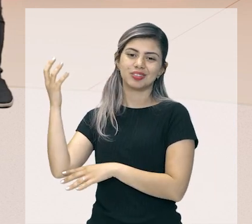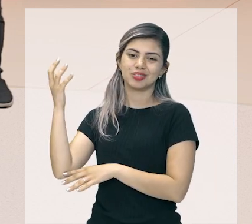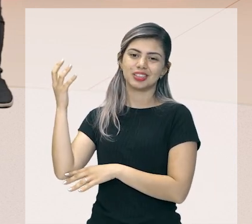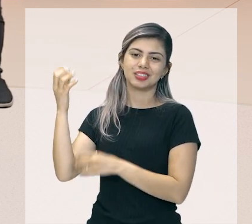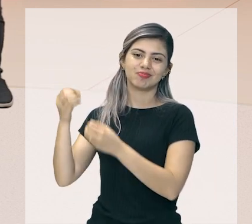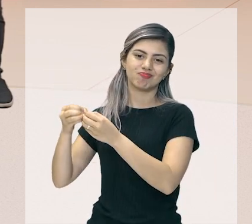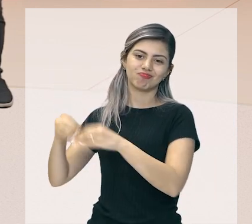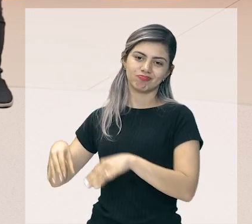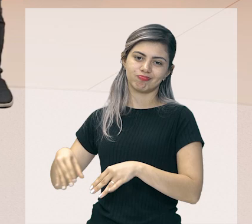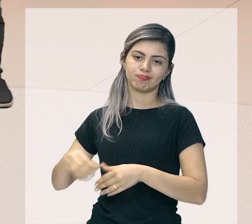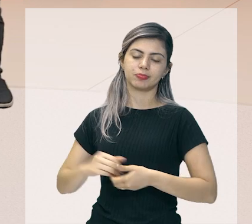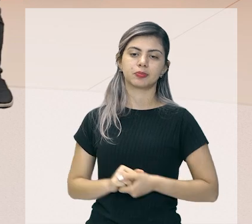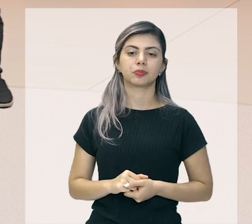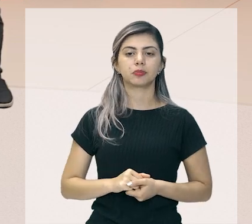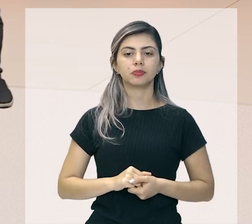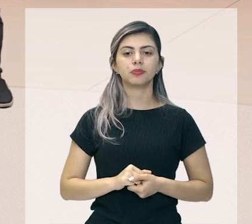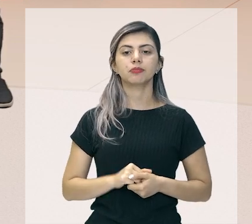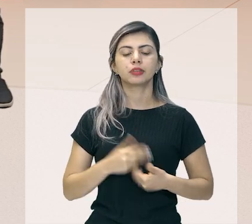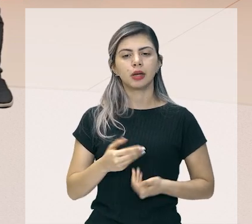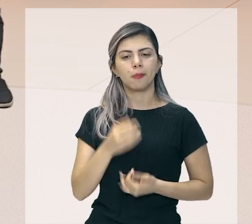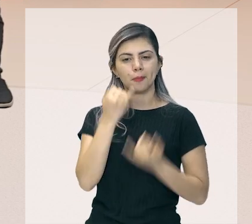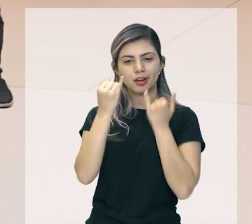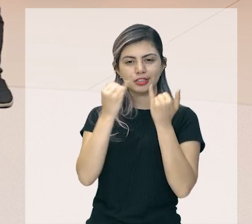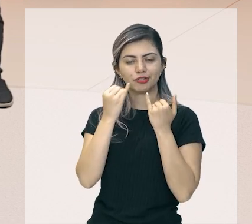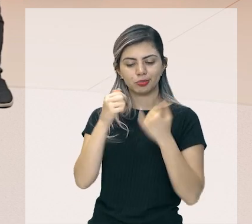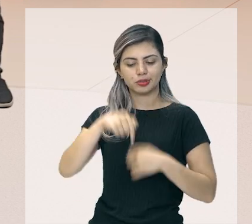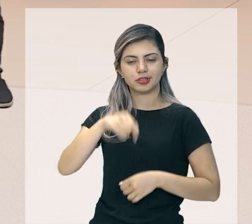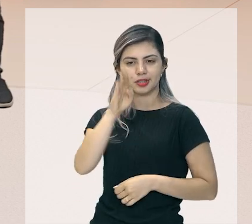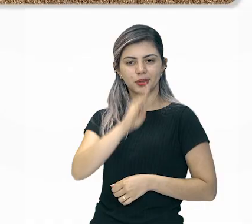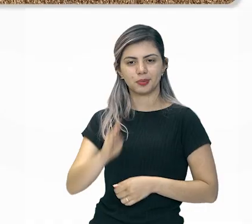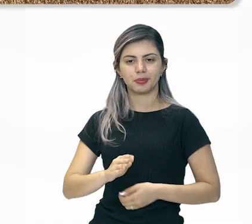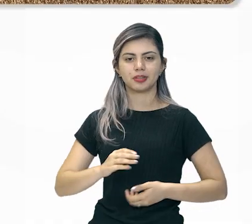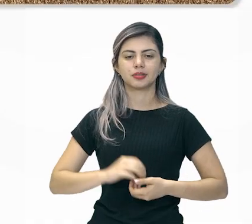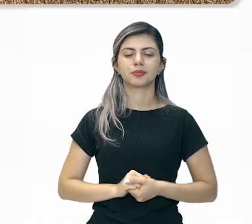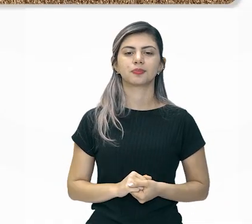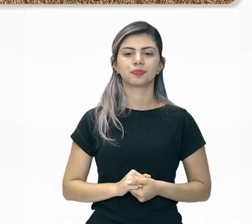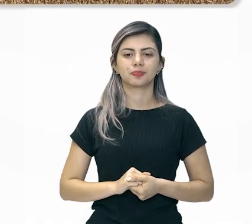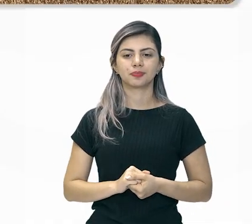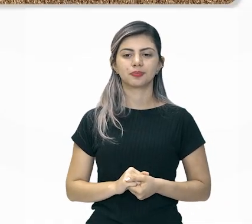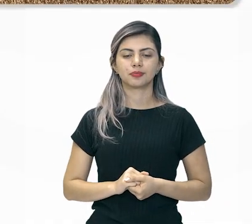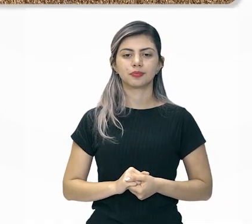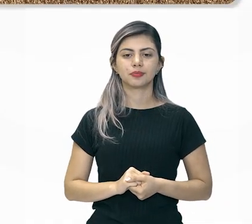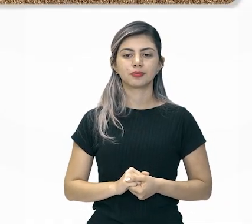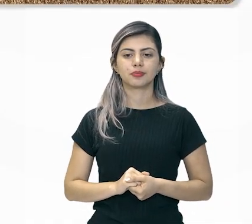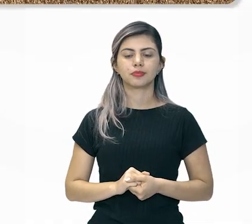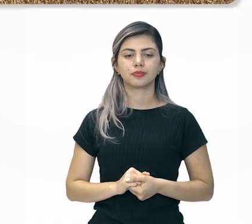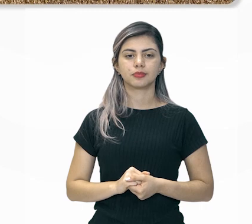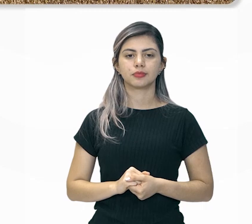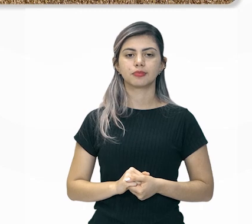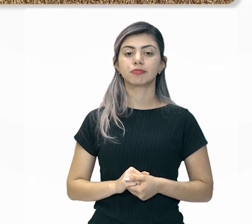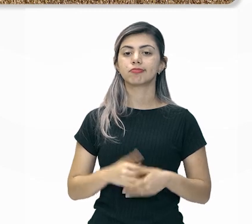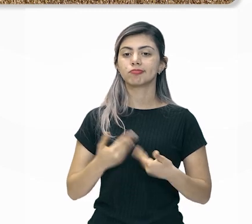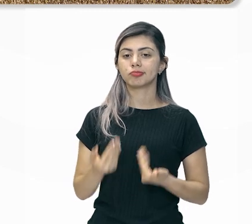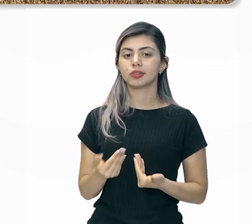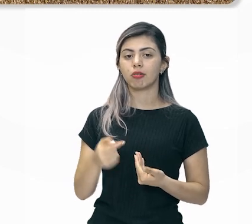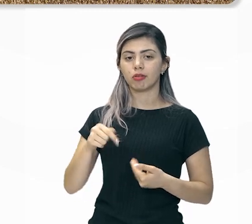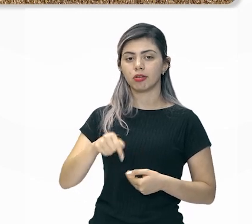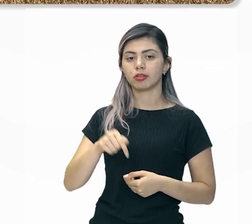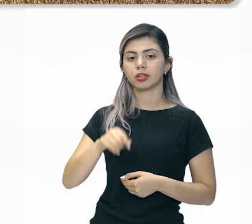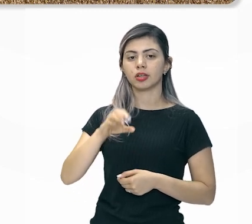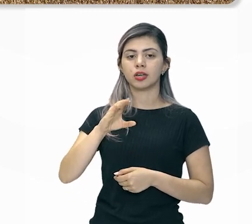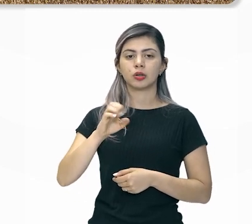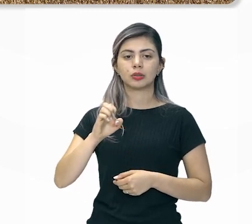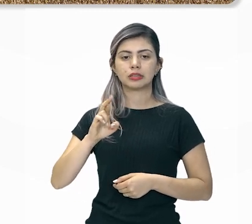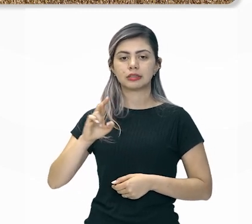de Brasil, a gente vai verificar mais essas informações aí agora, nessa próxima tela, né? A gente vai ver aí que o cerrado brasileiro ele tem